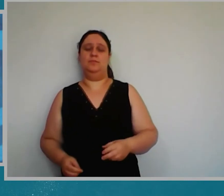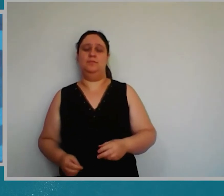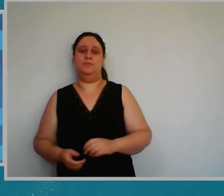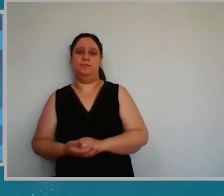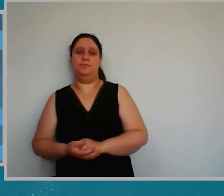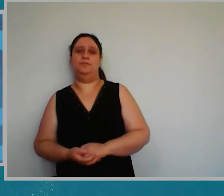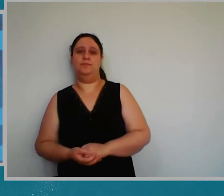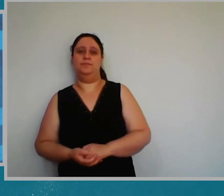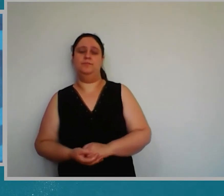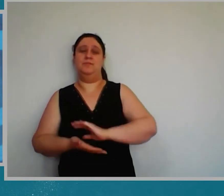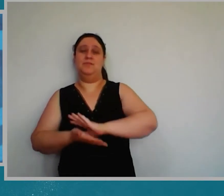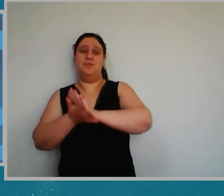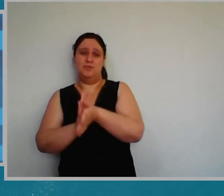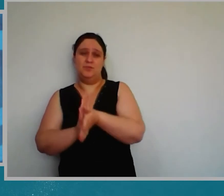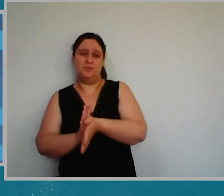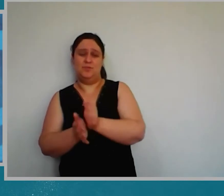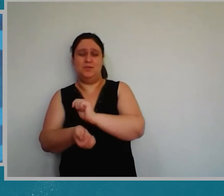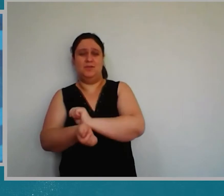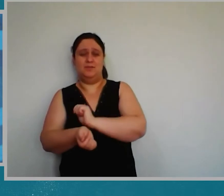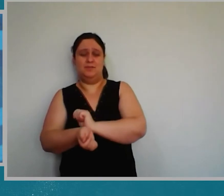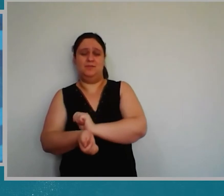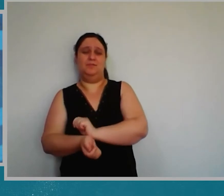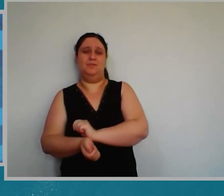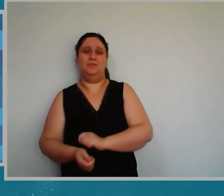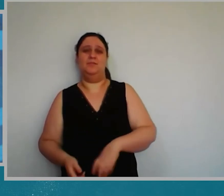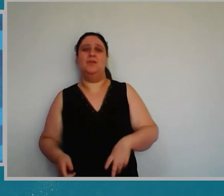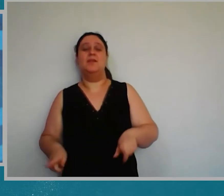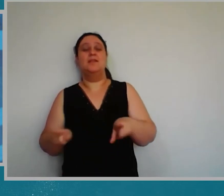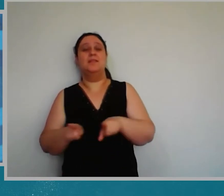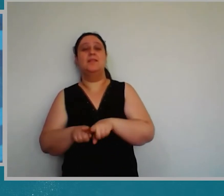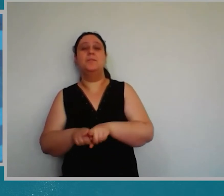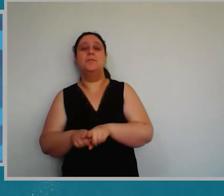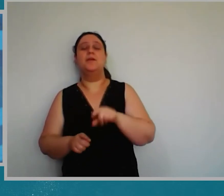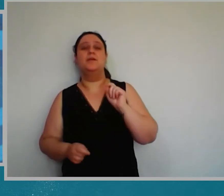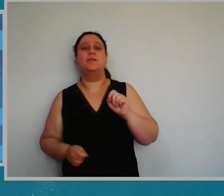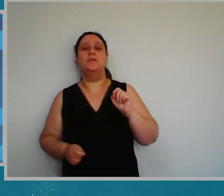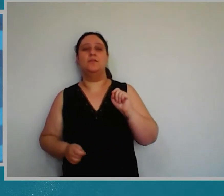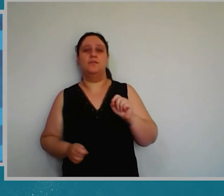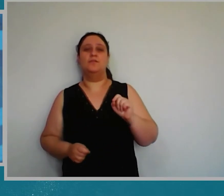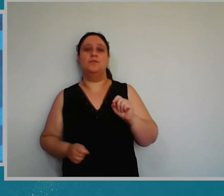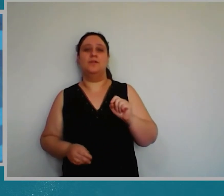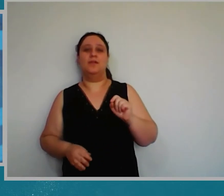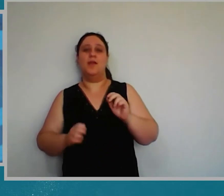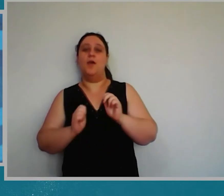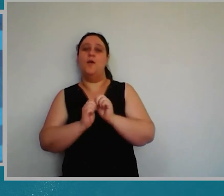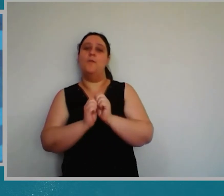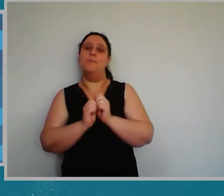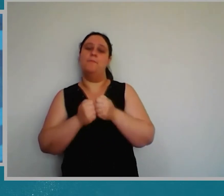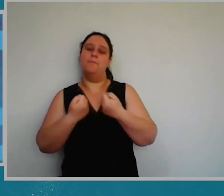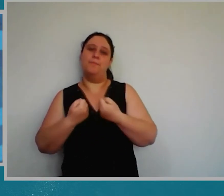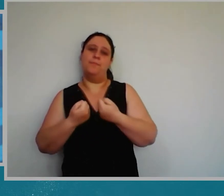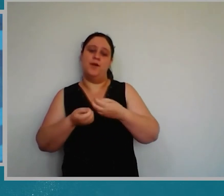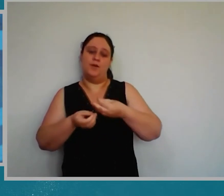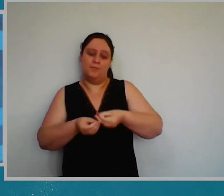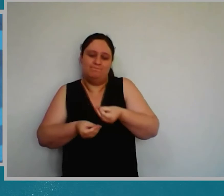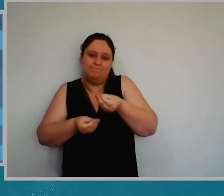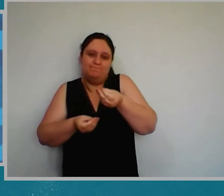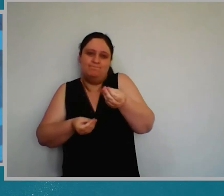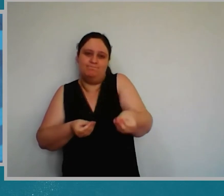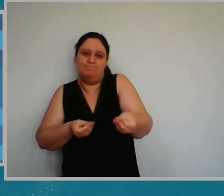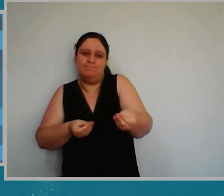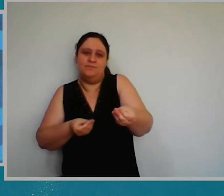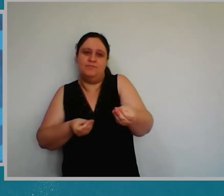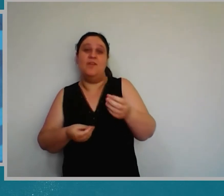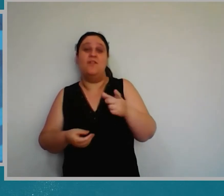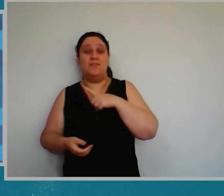jugo. Porventura não é também que repartas o teu pão com faminto? Você não está cheio, satisfeito